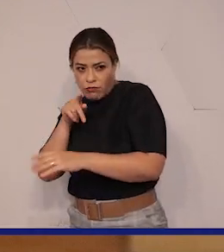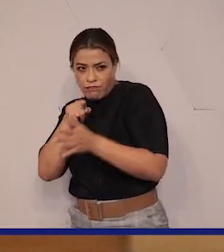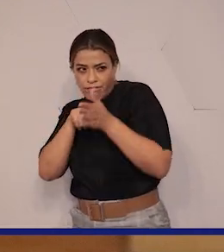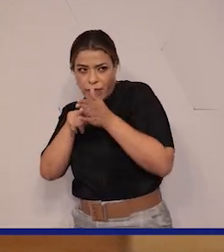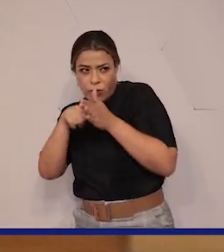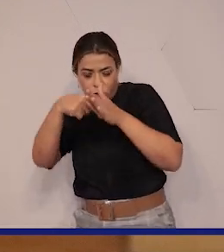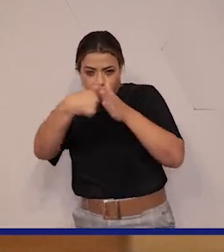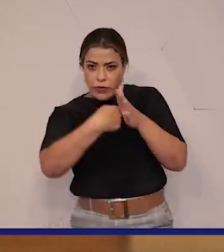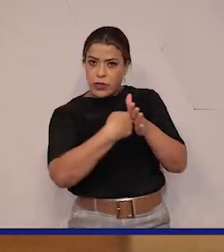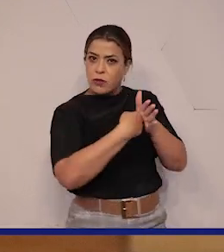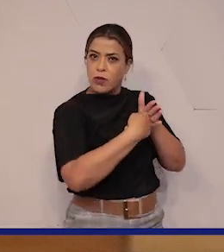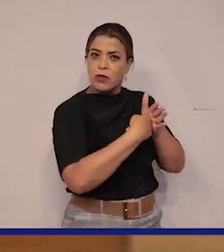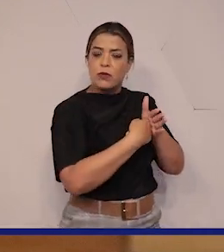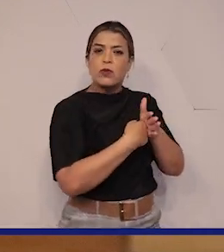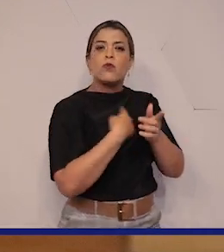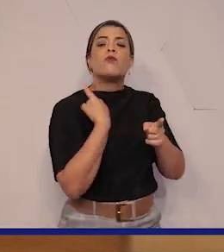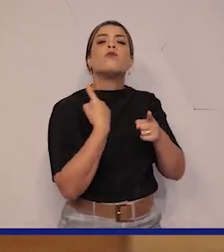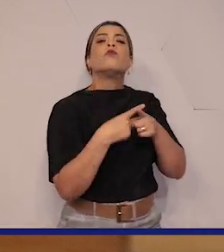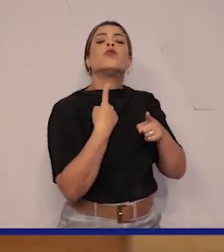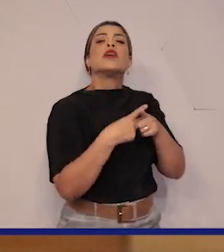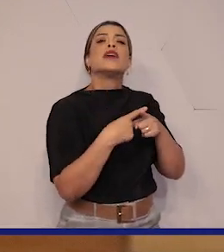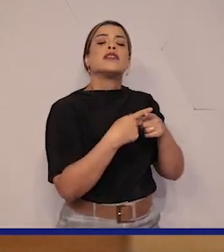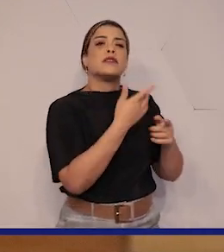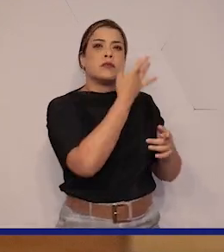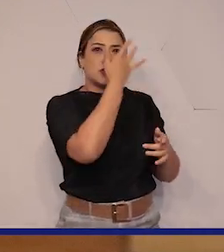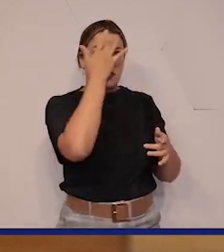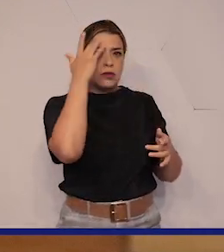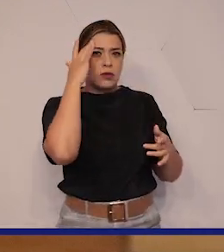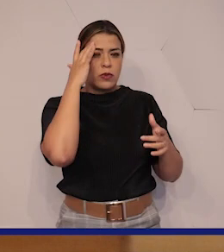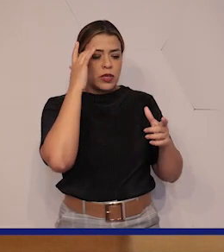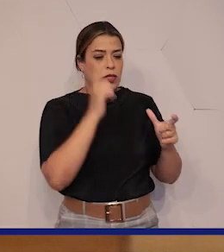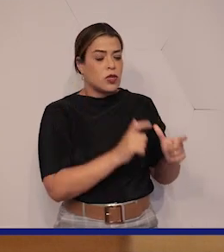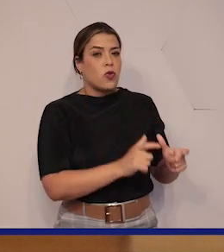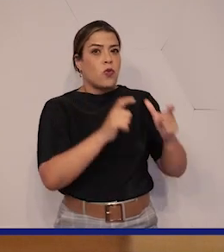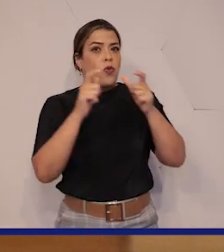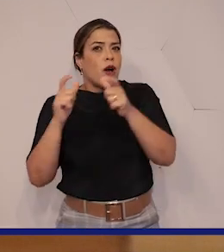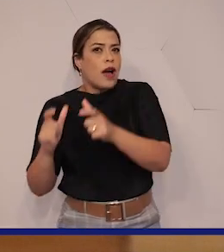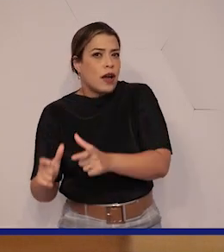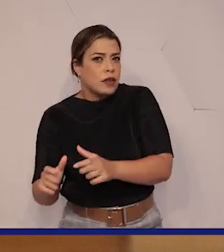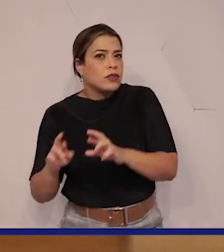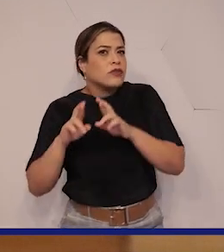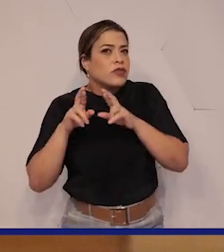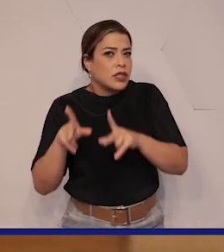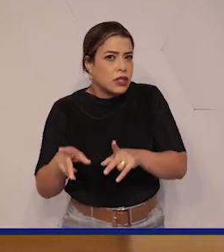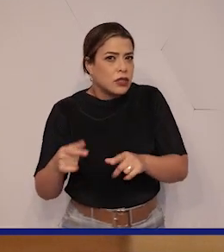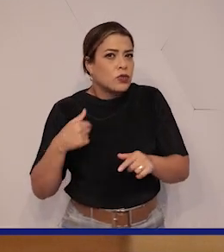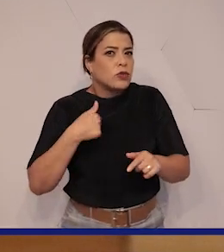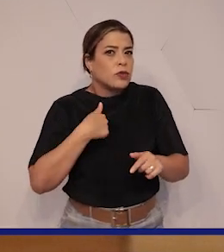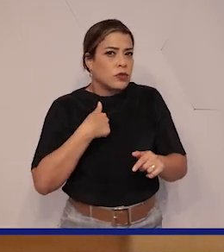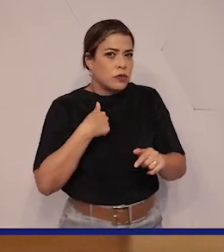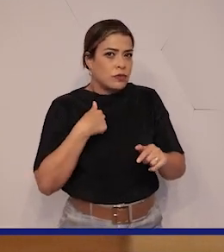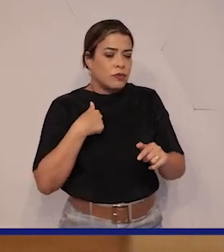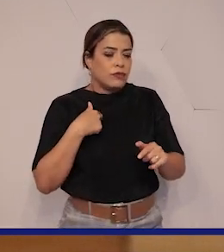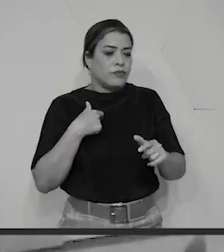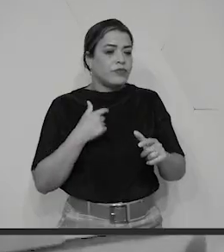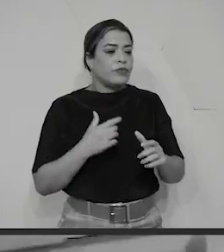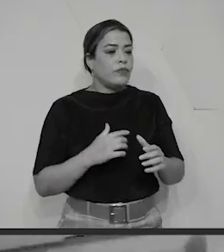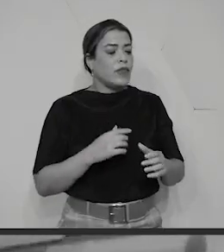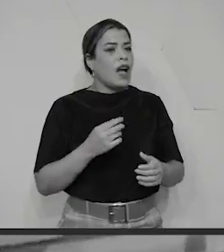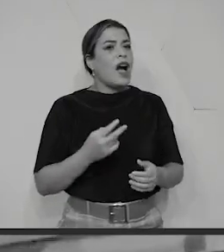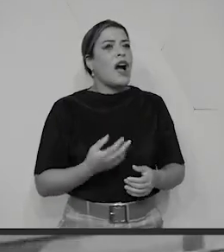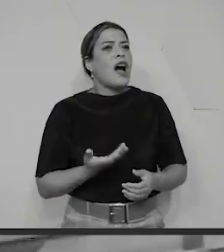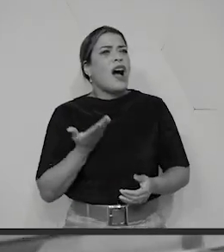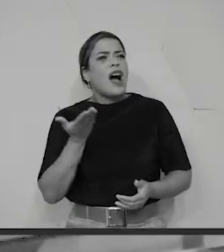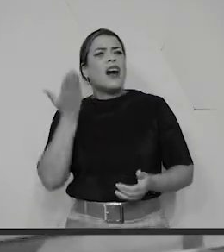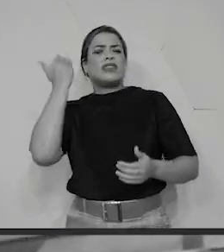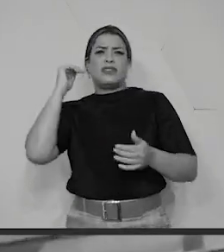a se questionar do porquê que aquelas pessoas estão em determinados lugares.